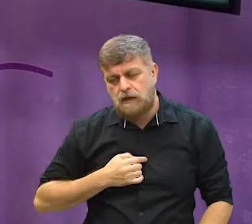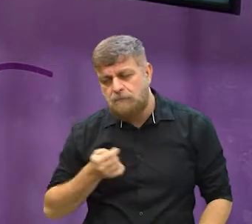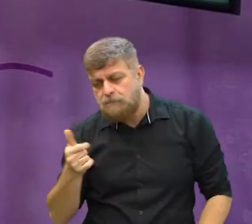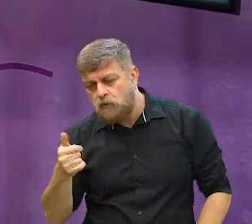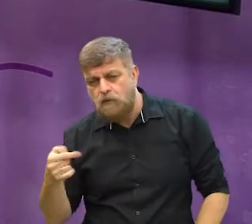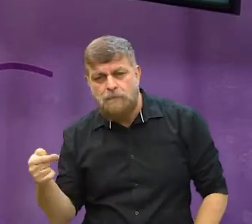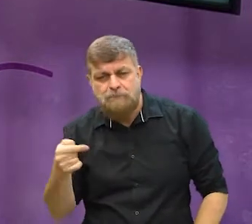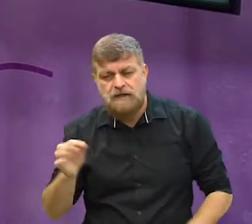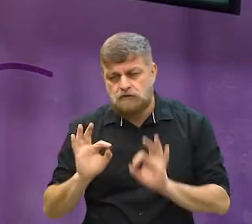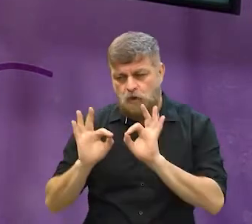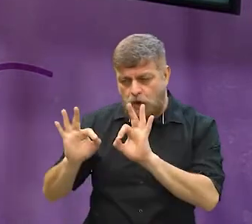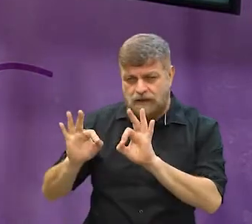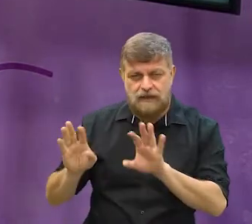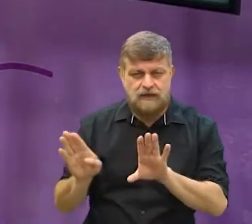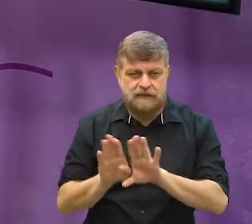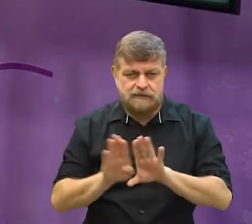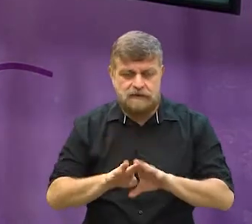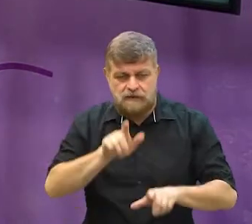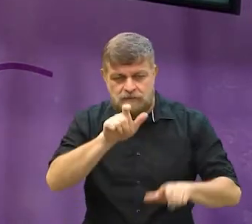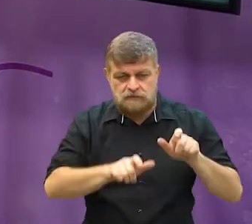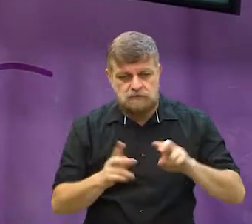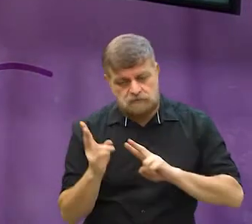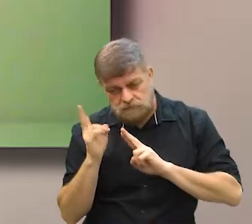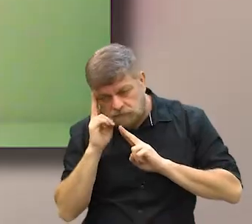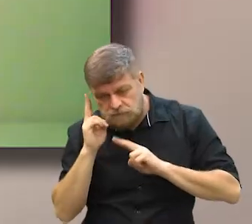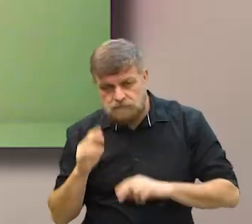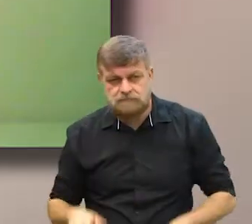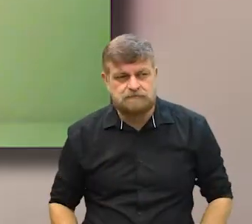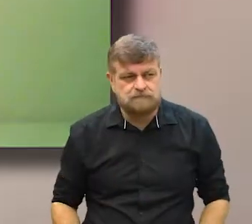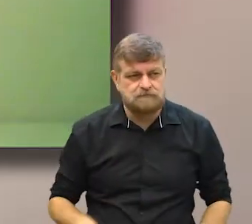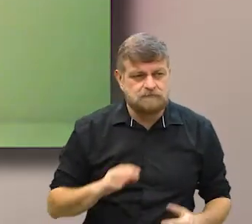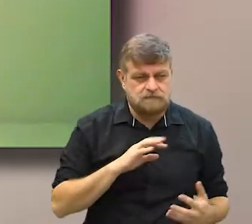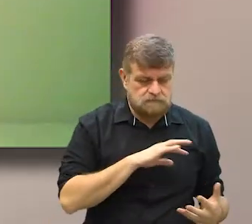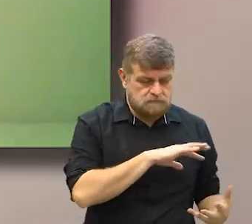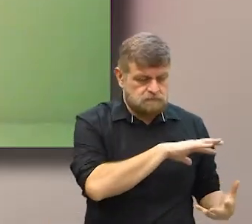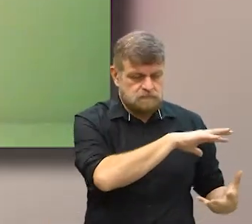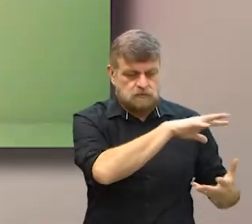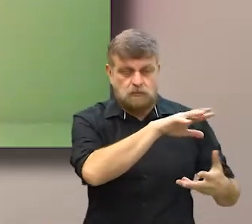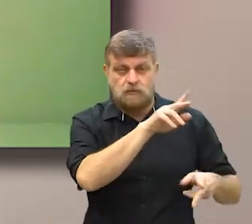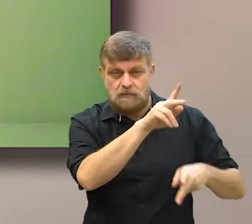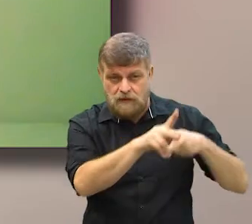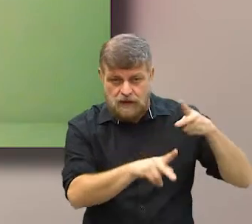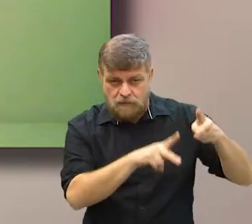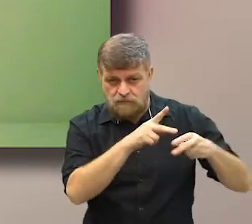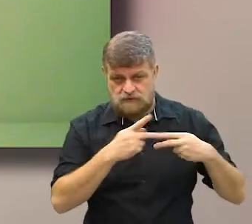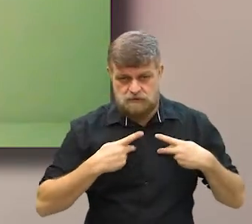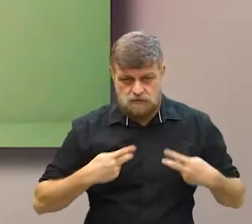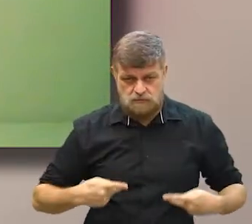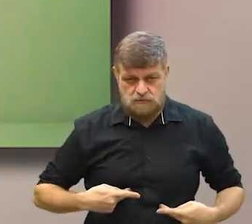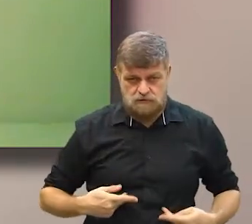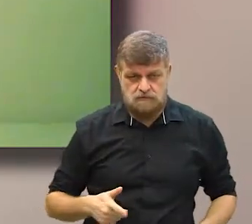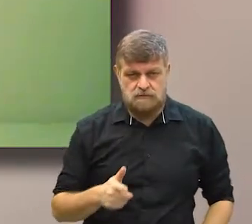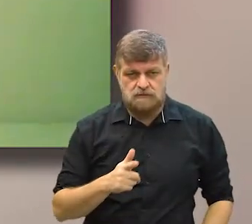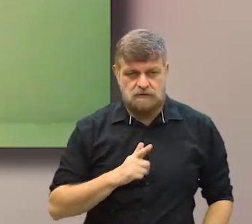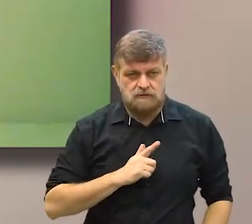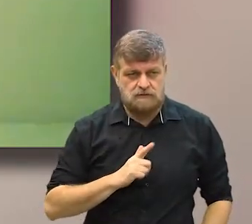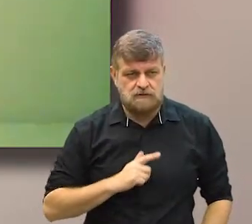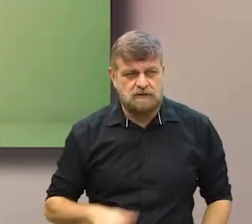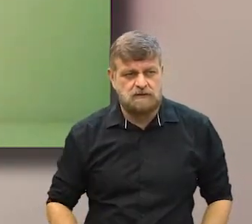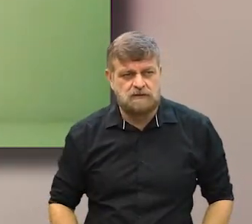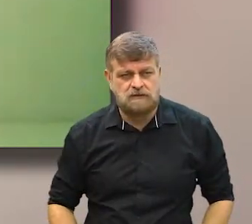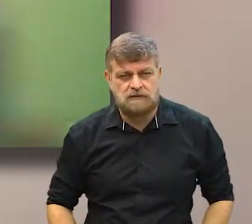dormir menos e já está ok, está tudo bem? O mundo, a população humana, ele é dividido em